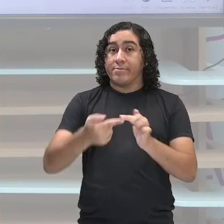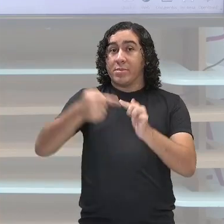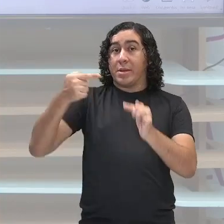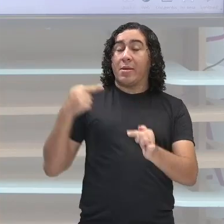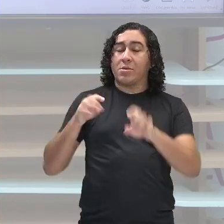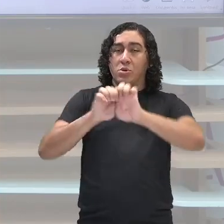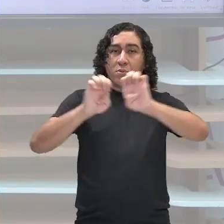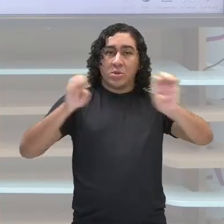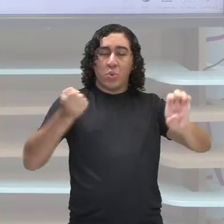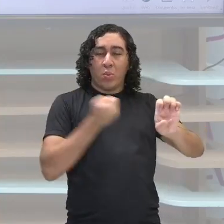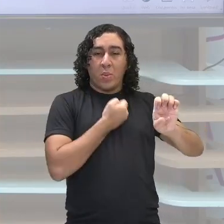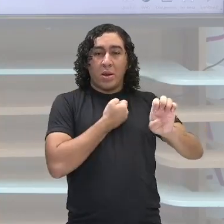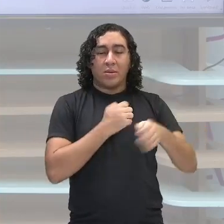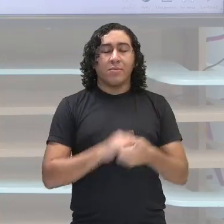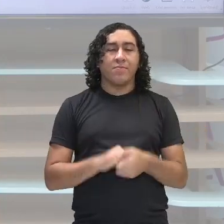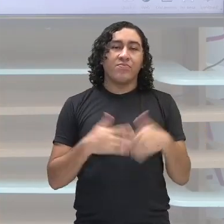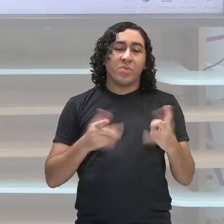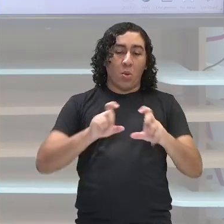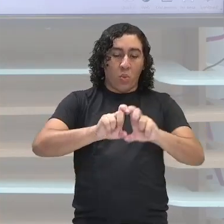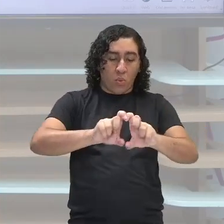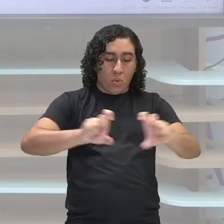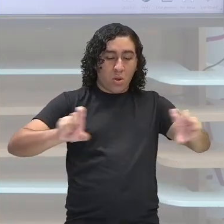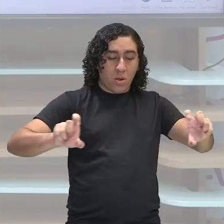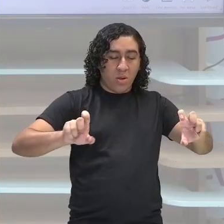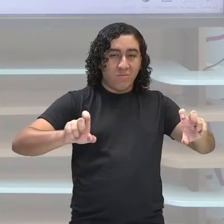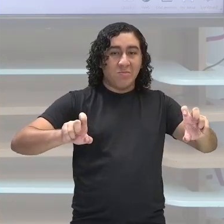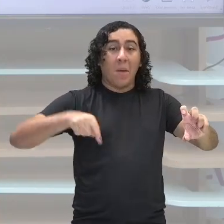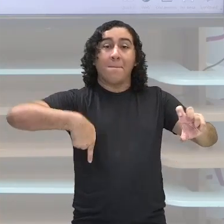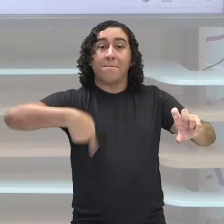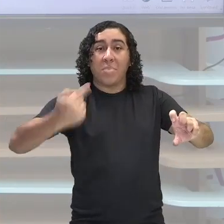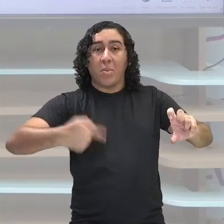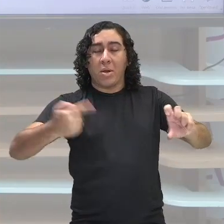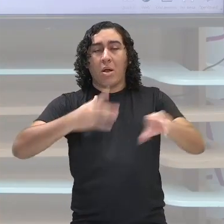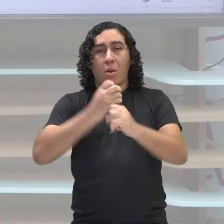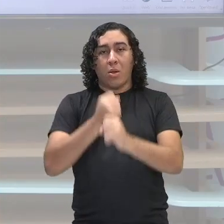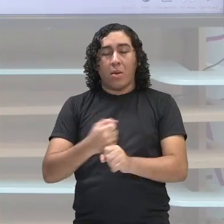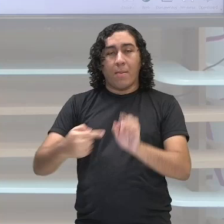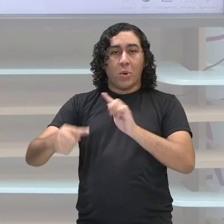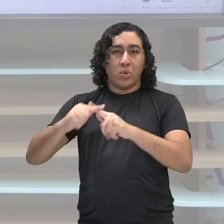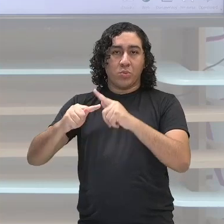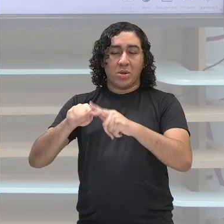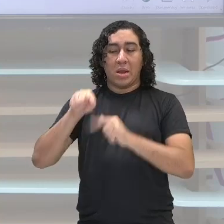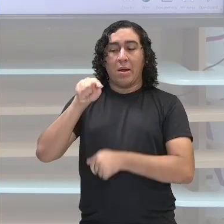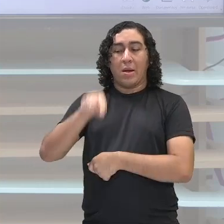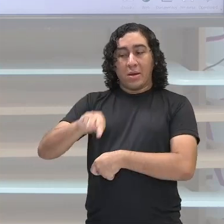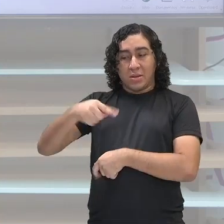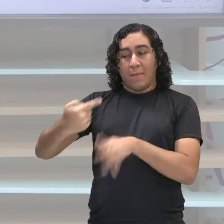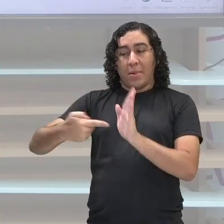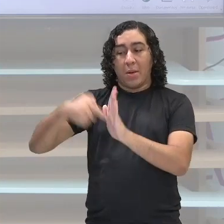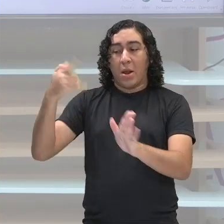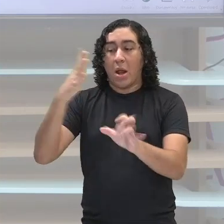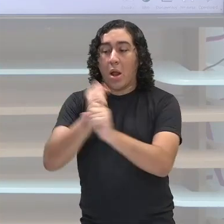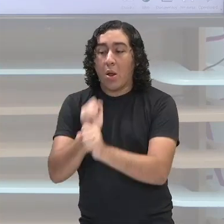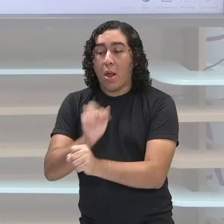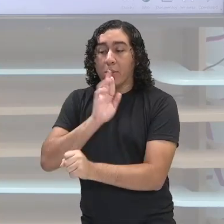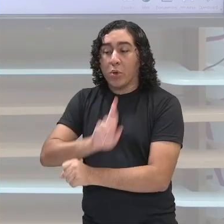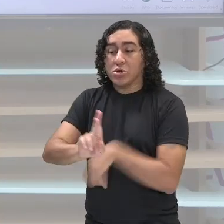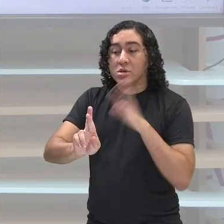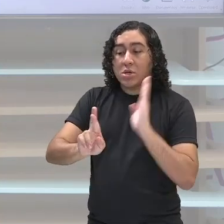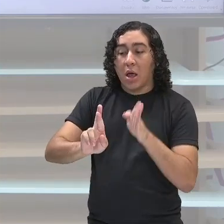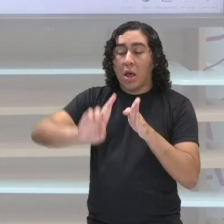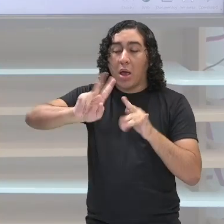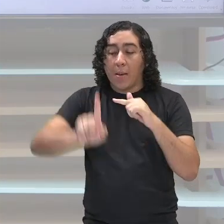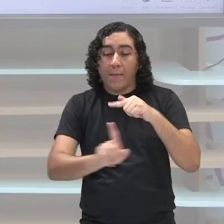Nesse caso aqui, ó, a multiplicação vem primeiro. Então eu sou obrigado a resolver primeiro a multiplicação, depois eu faço a